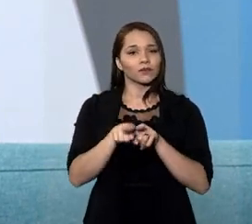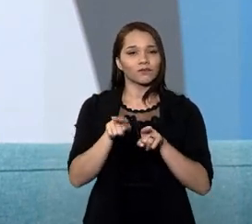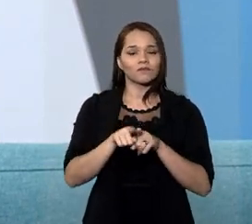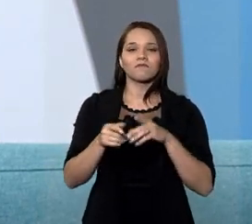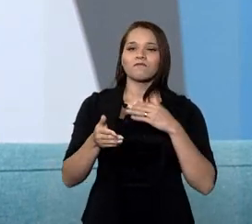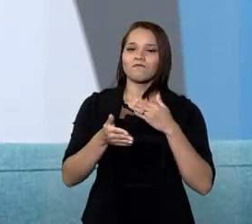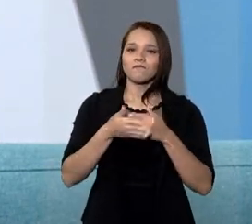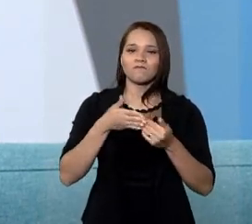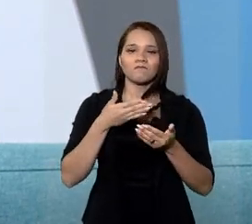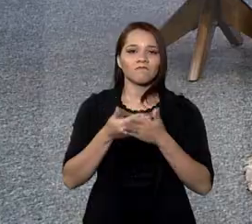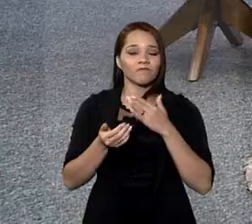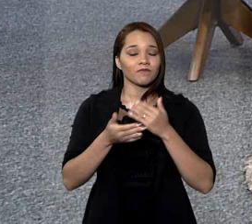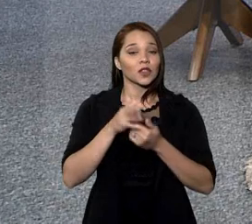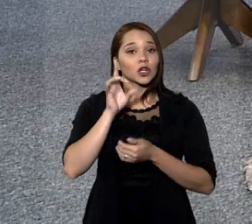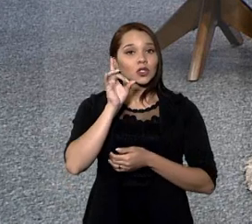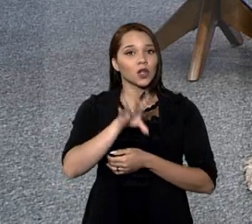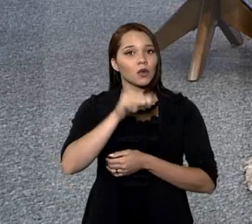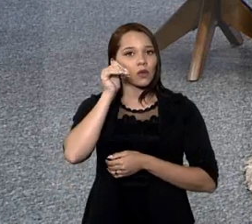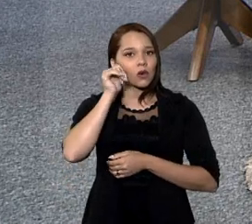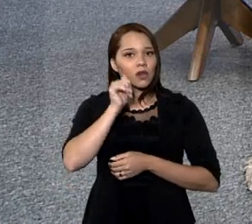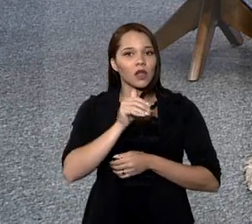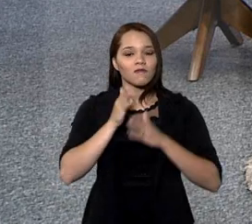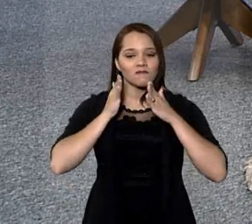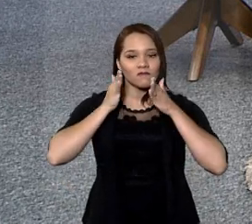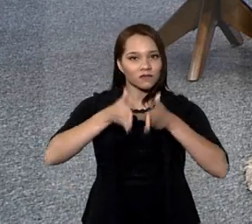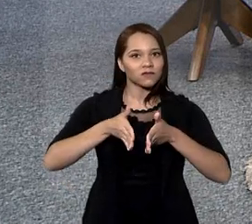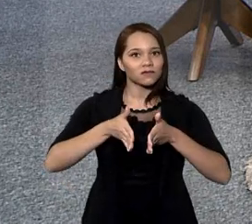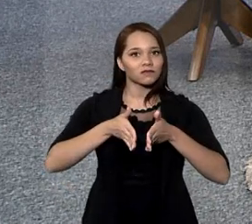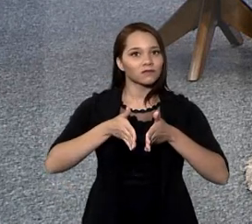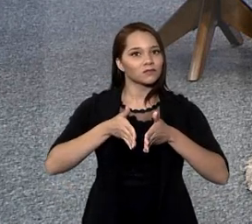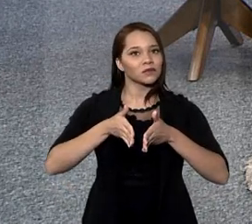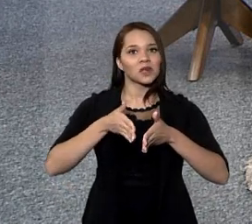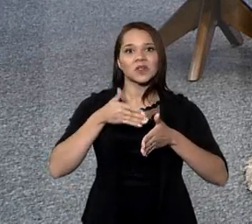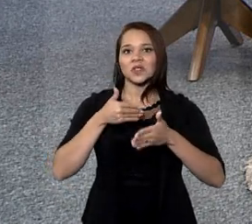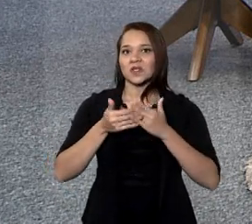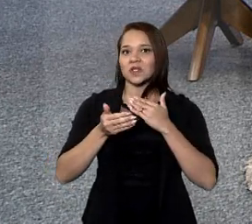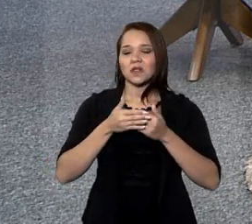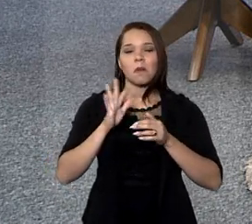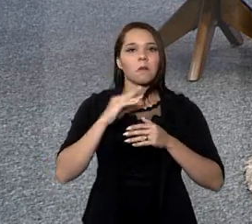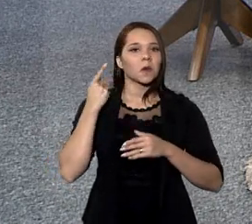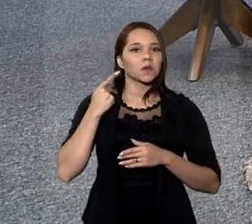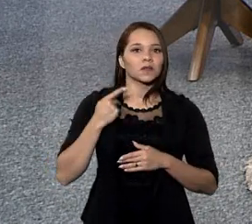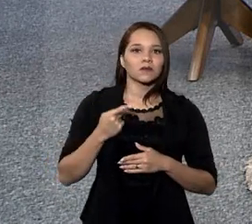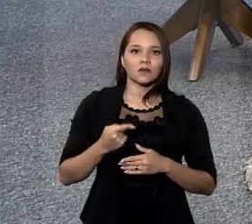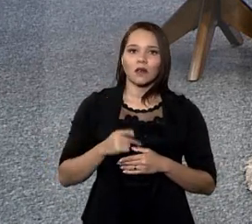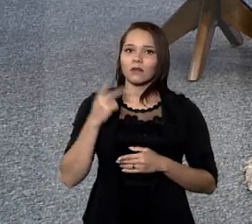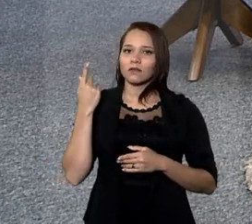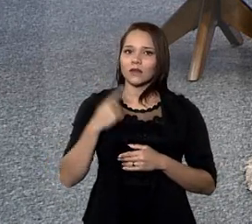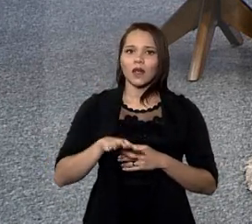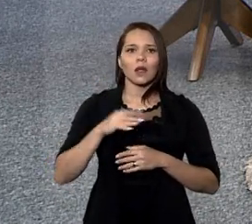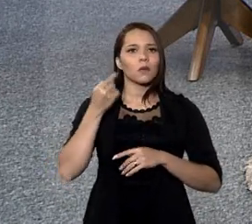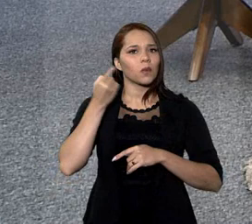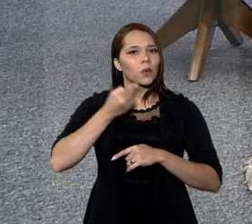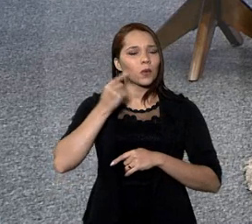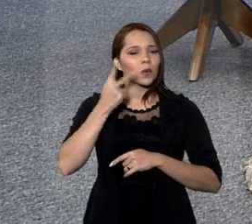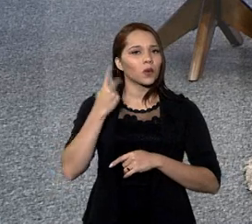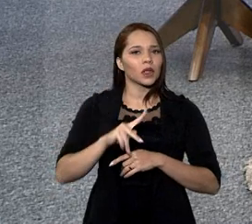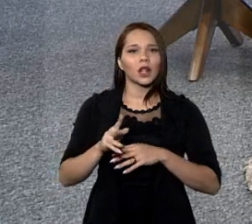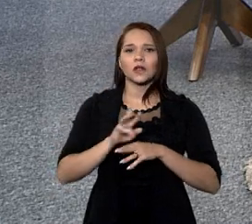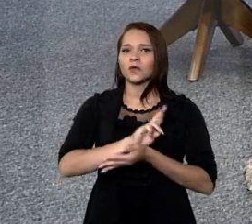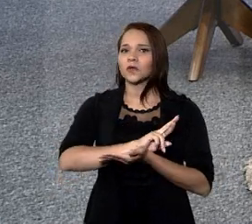coisa independentemente o fato das mulheres está nem lá seja o que a posição que elas tenham